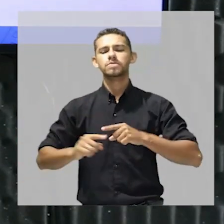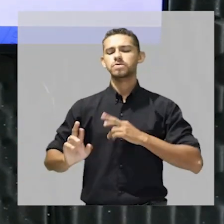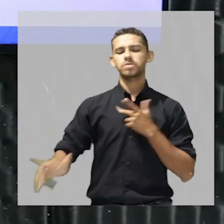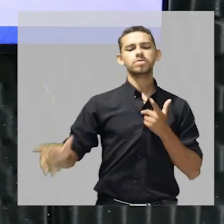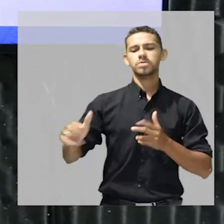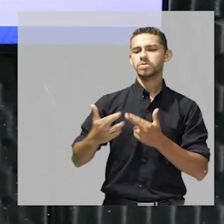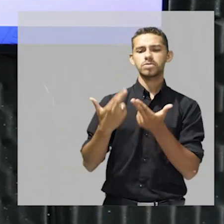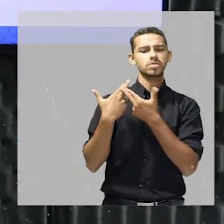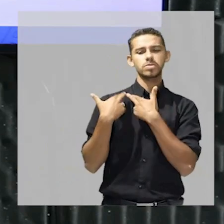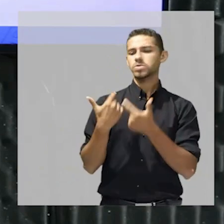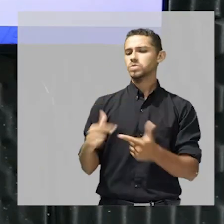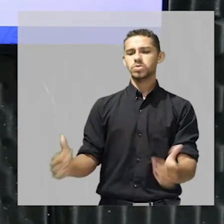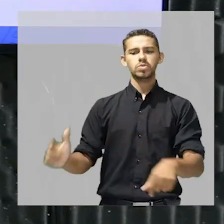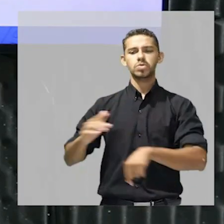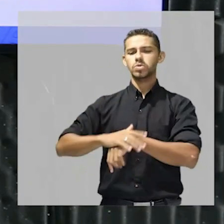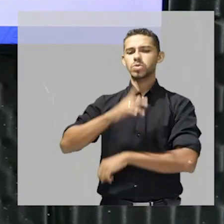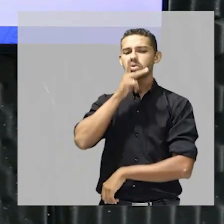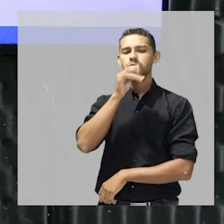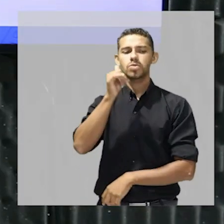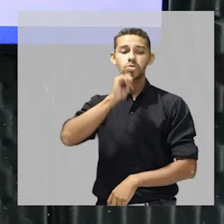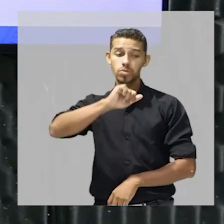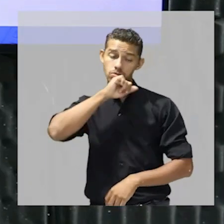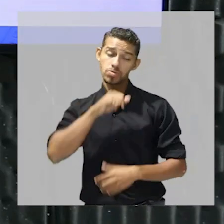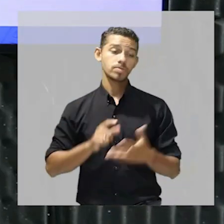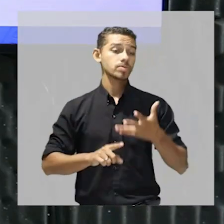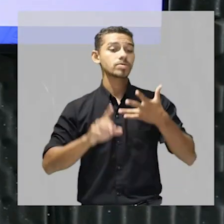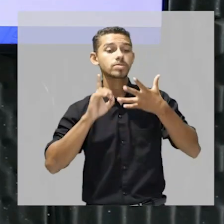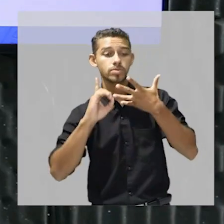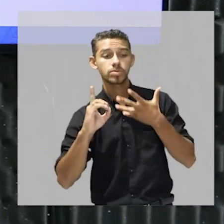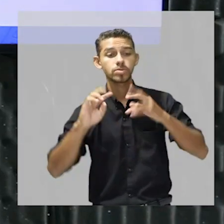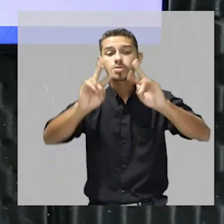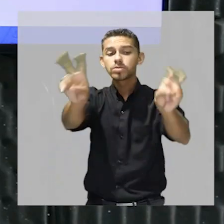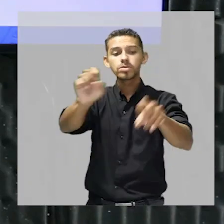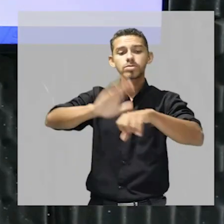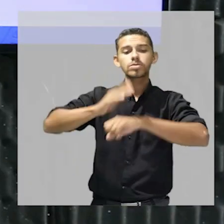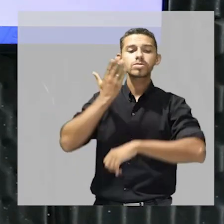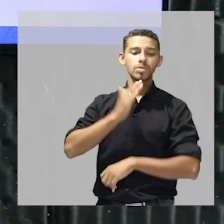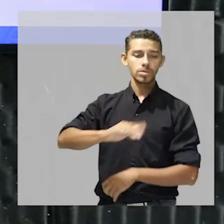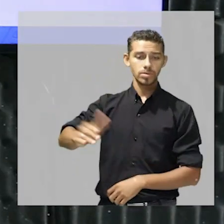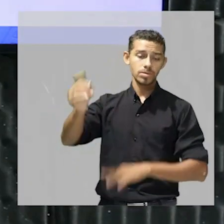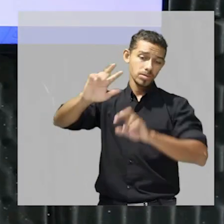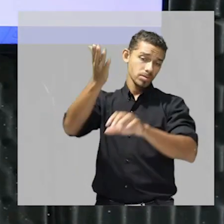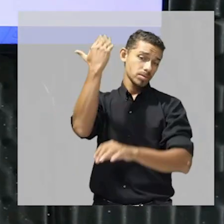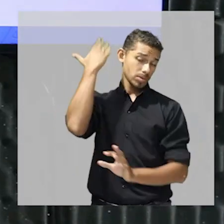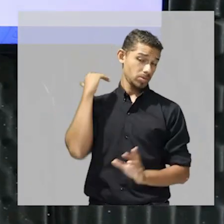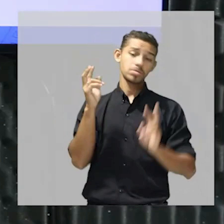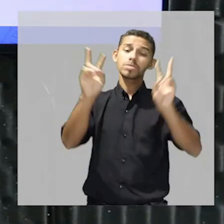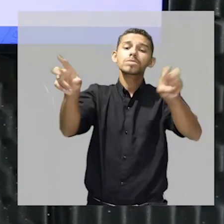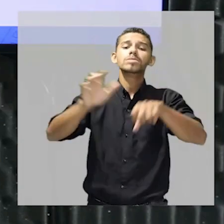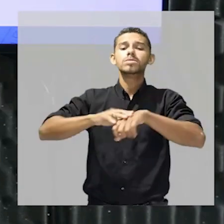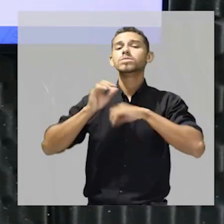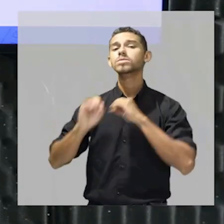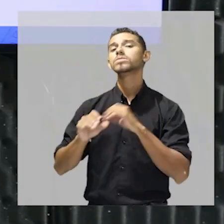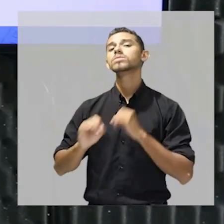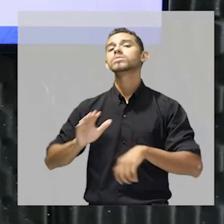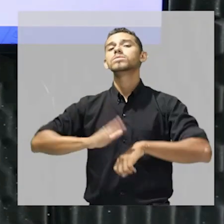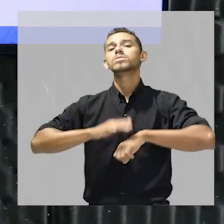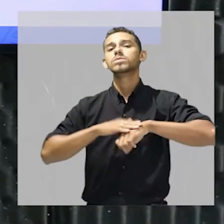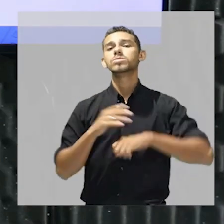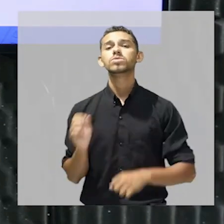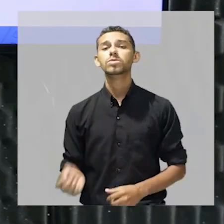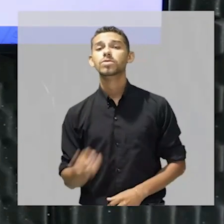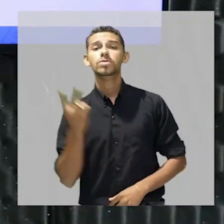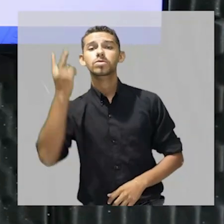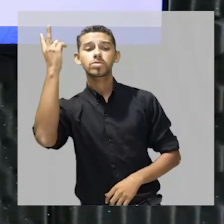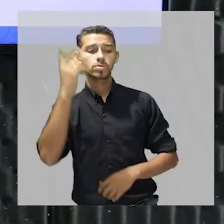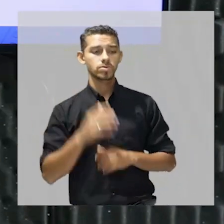e pela irresponsabilidade dos Pais o tema da infância de épocas passadas em que a educação era